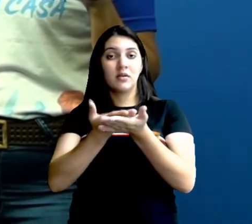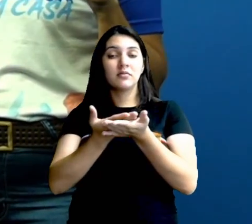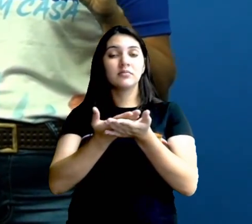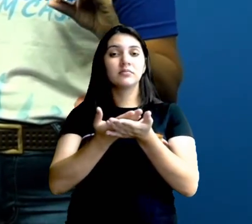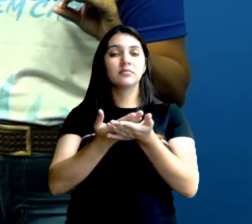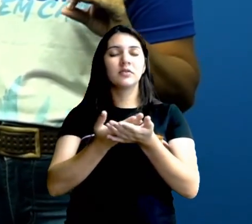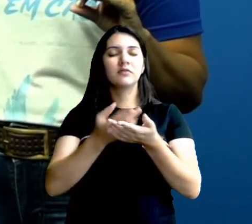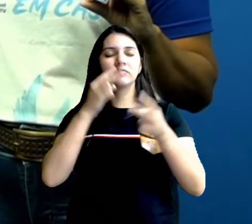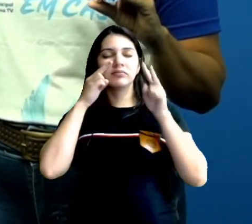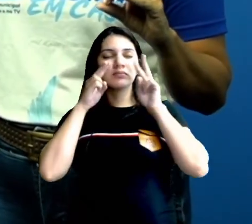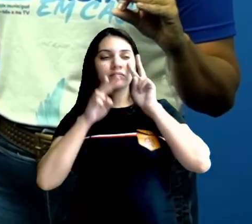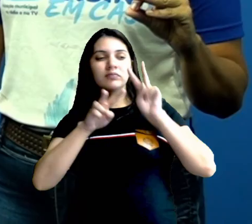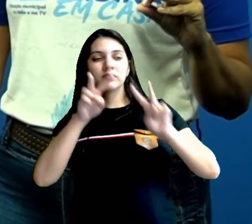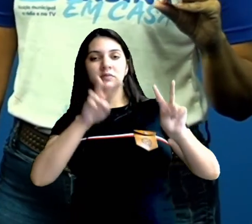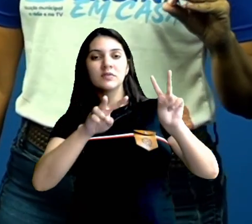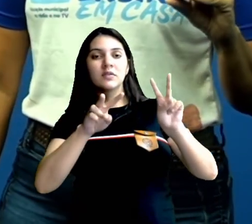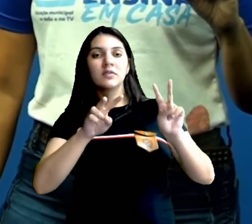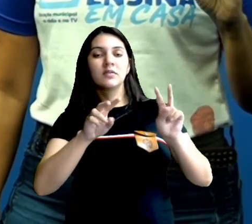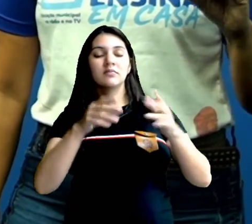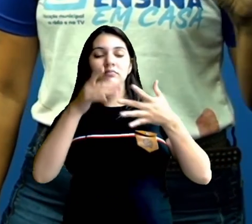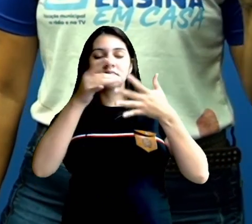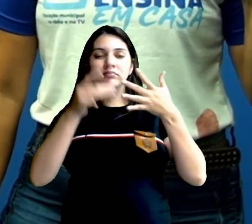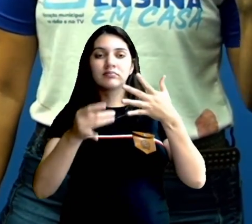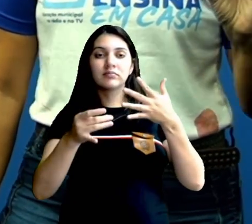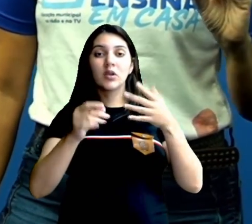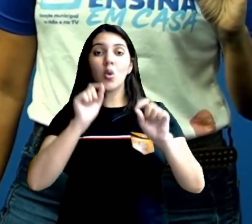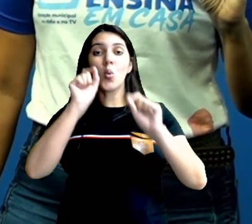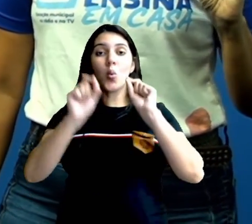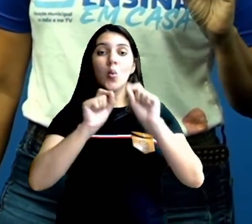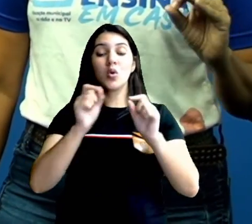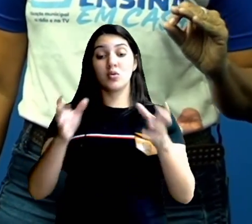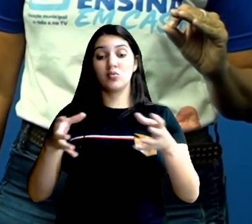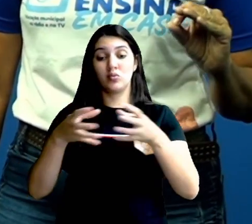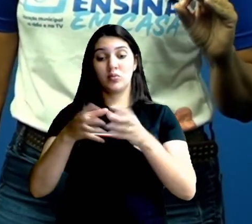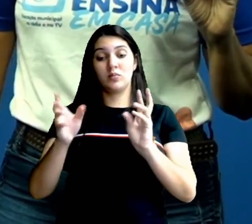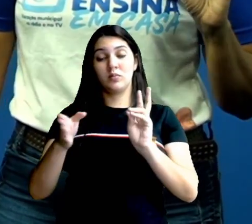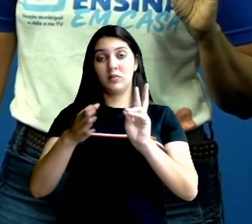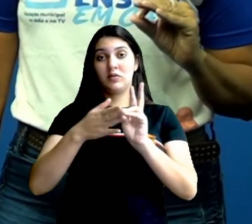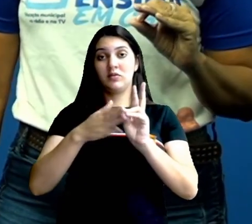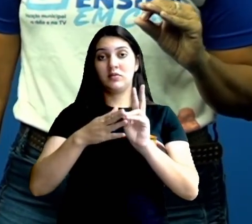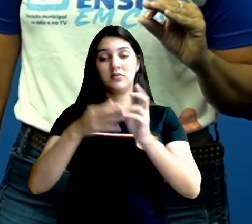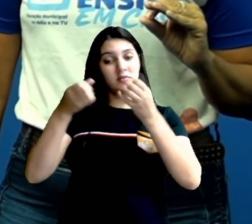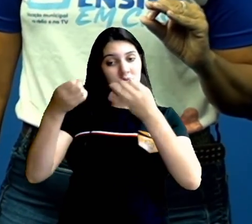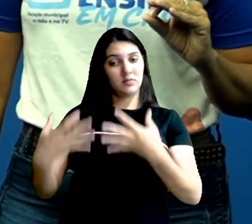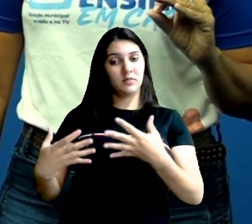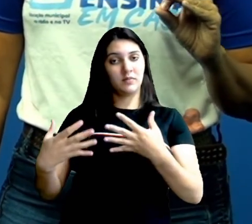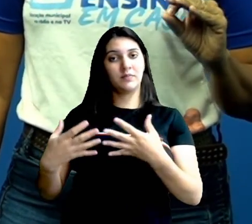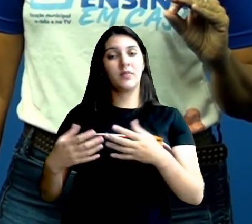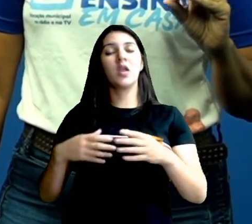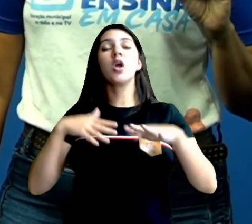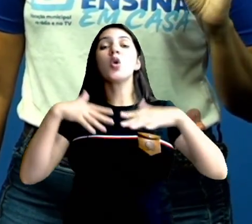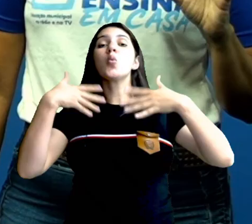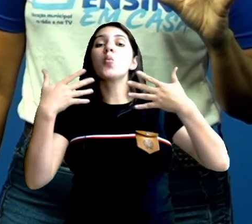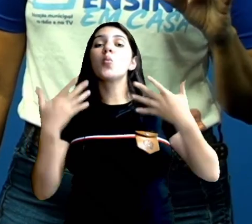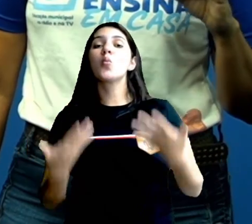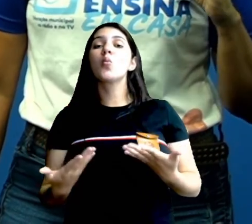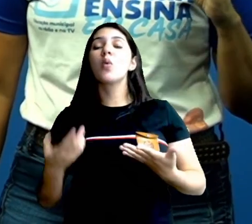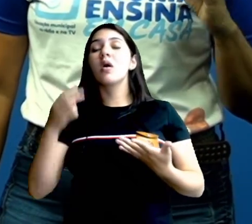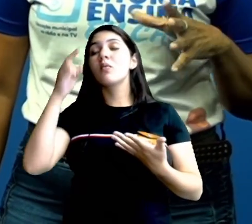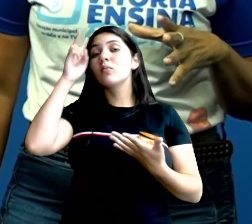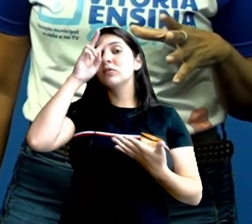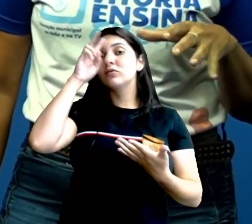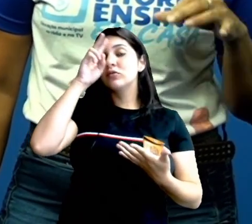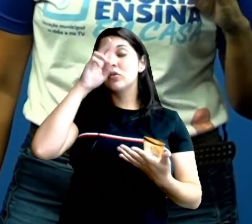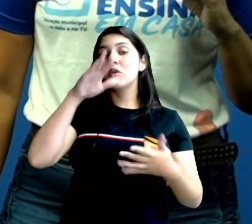a gente vai conferir, tá certo? O que é que os povos indígenas contam? Qual é a lenda, qual